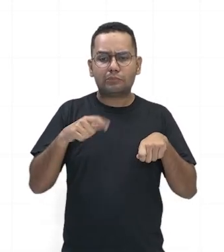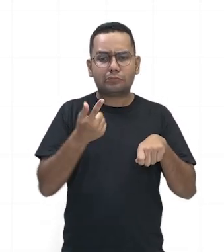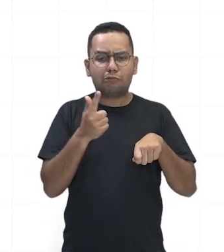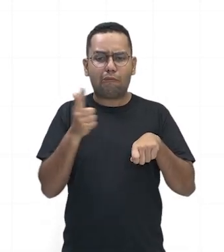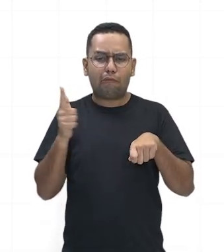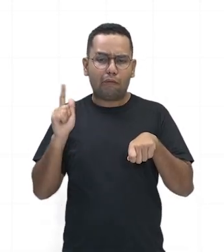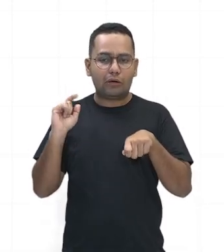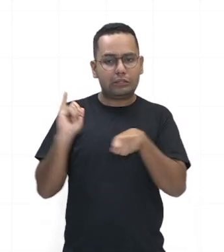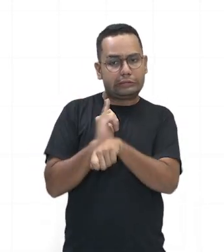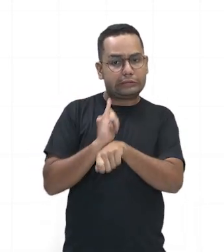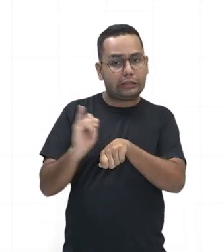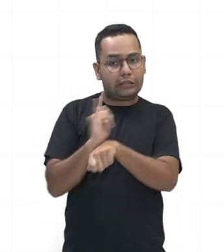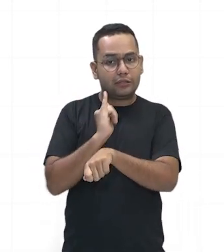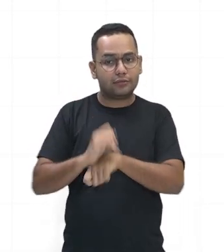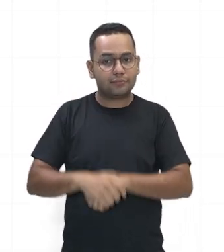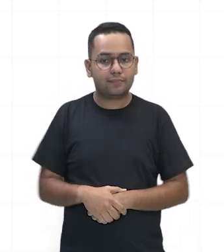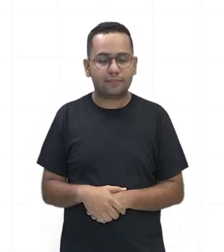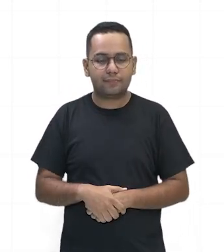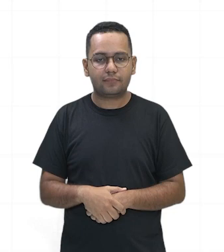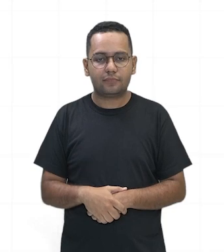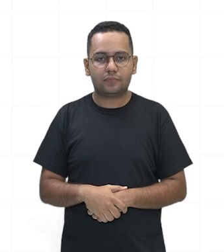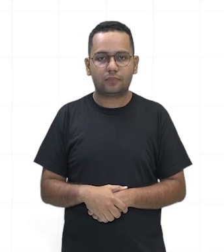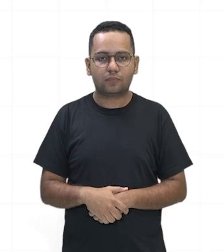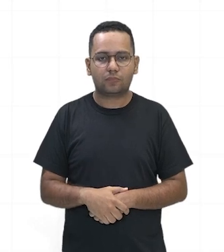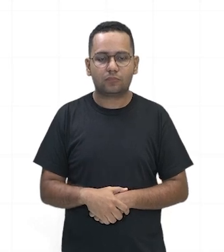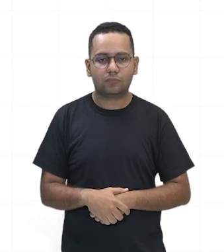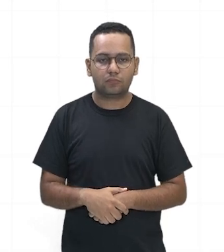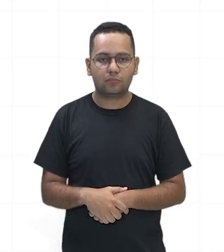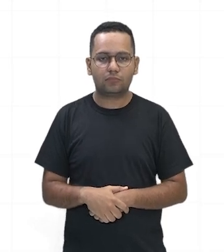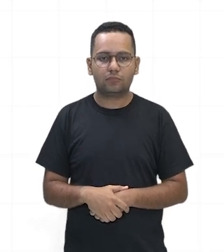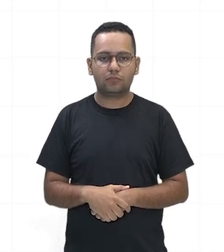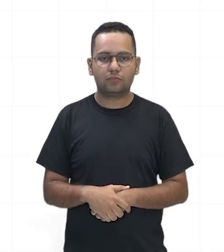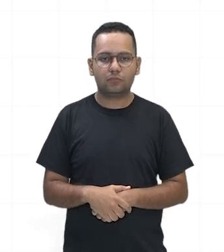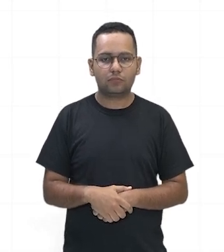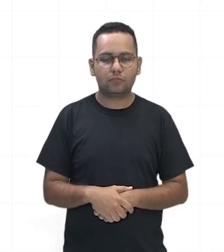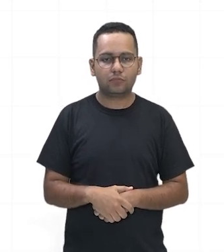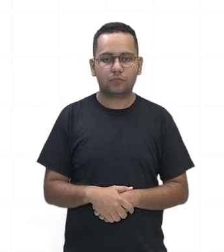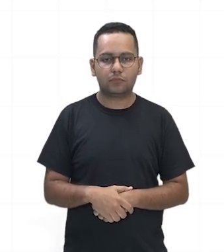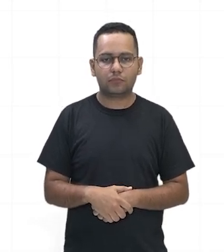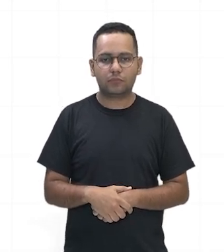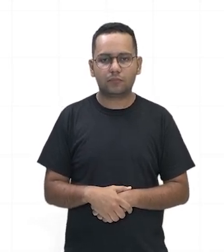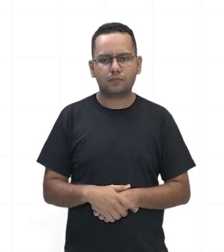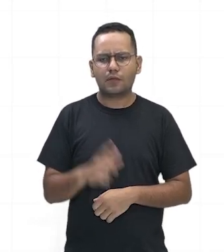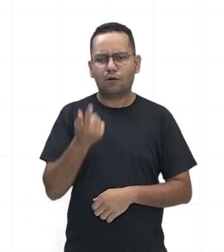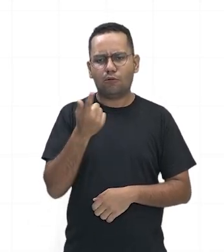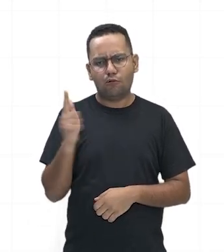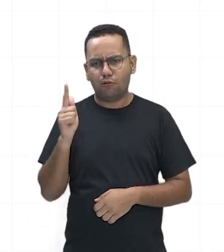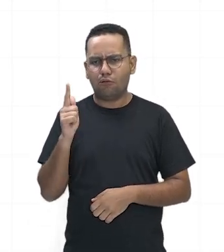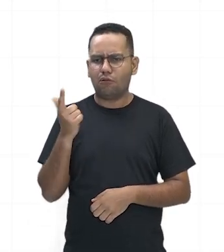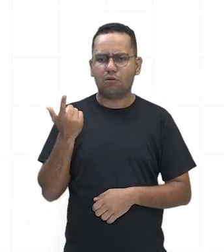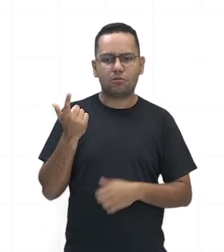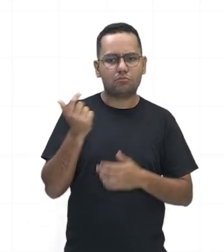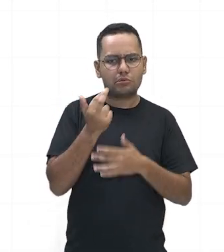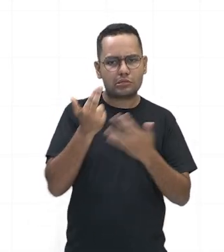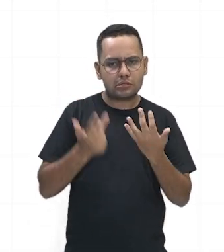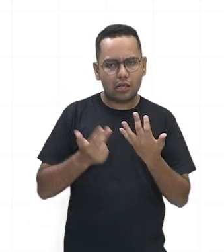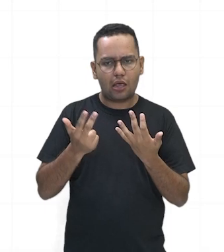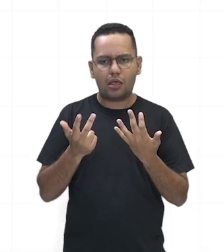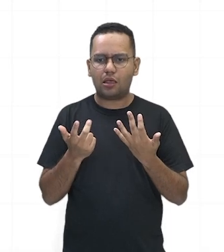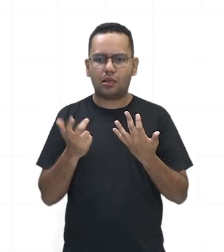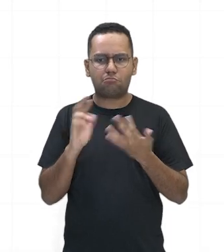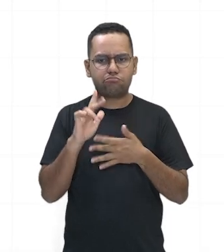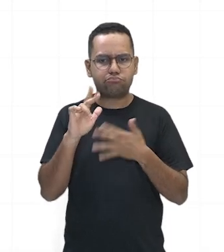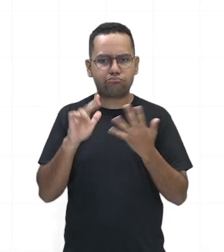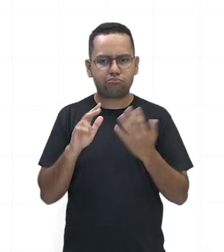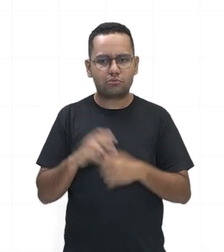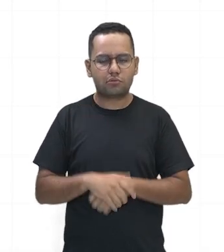não pensar alternativas diferentes de utilização de outros seres ou outros modos que não seja,